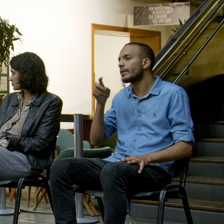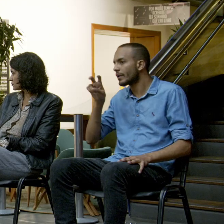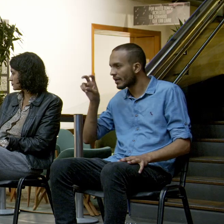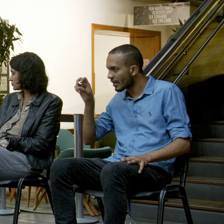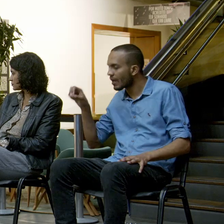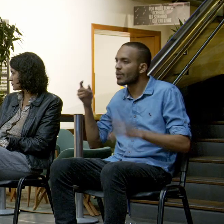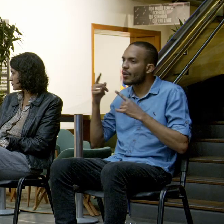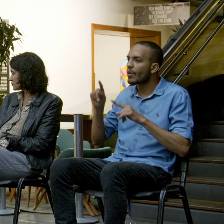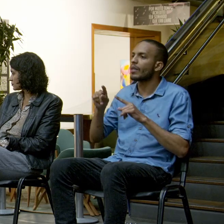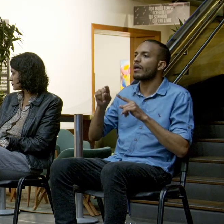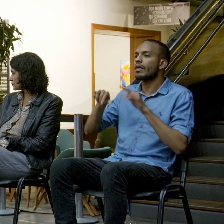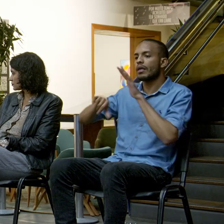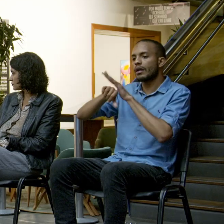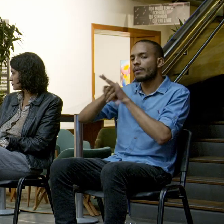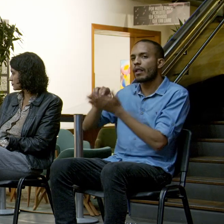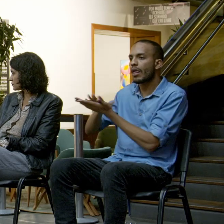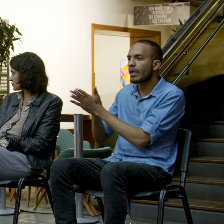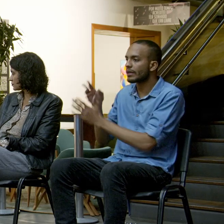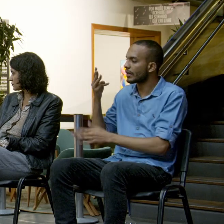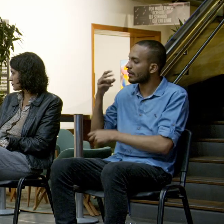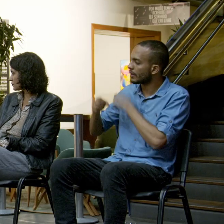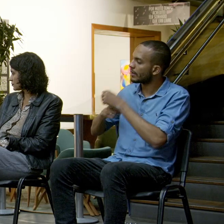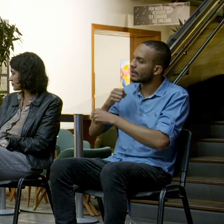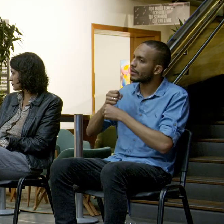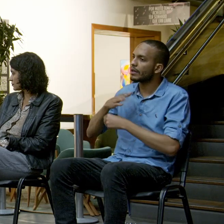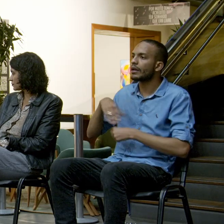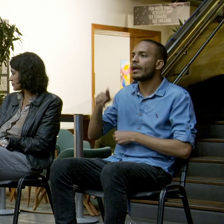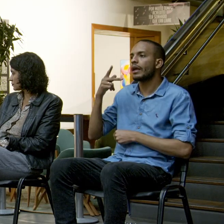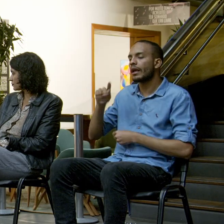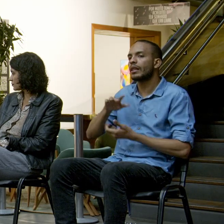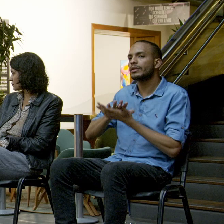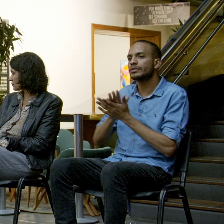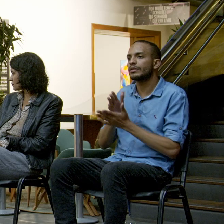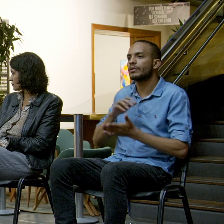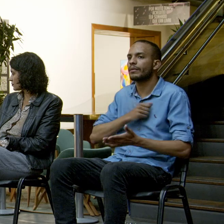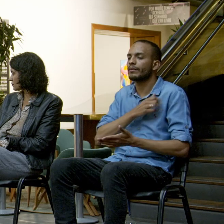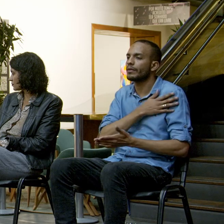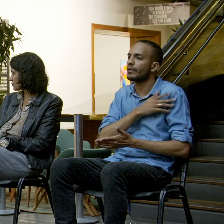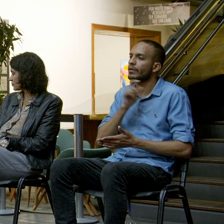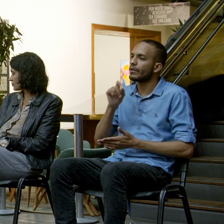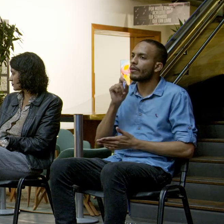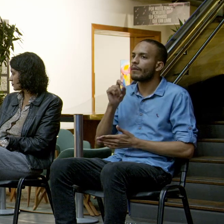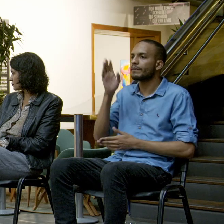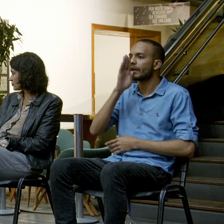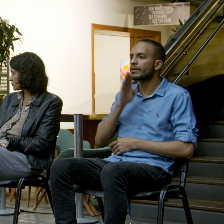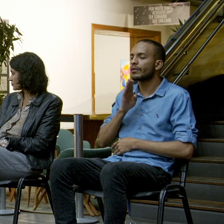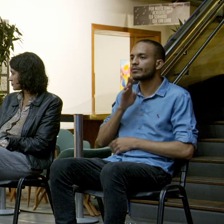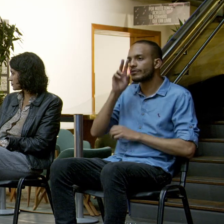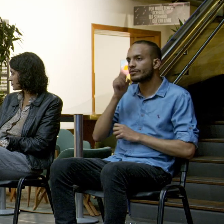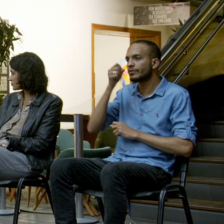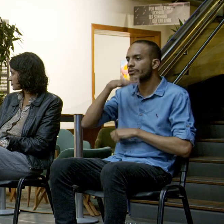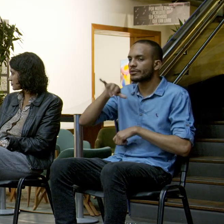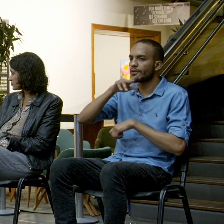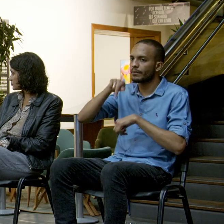de tortura em menos de 3 anos, foi também um ditador que propôs o projeto Brasil Grande Potência, baseado